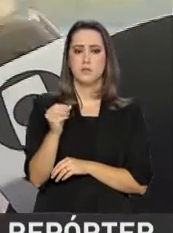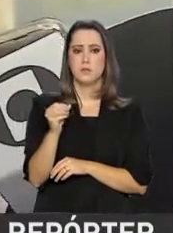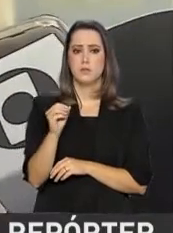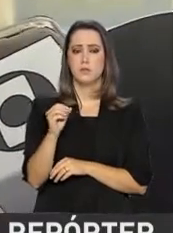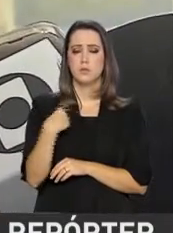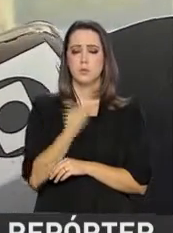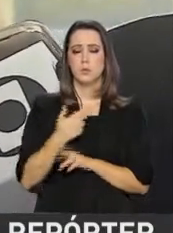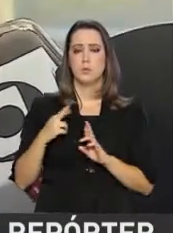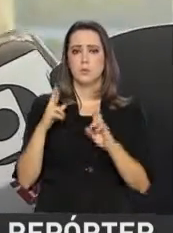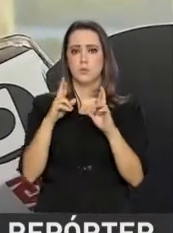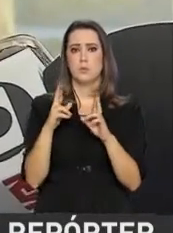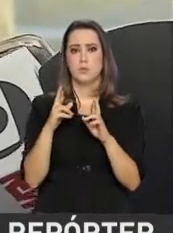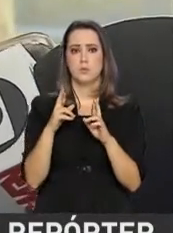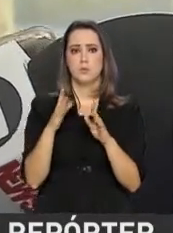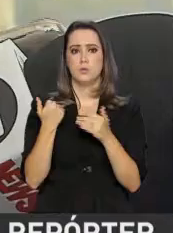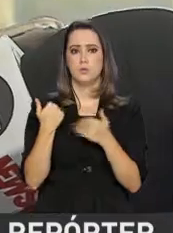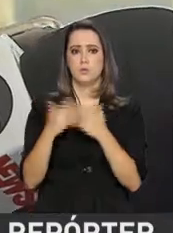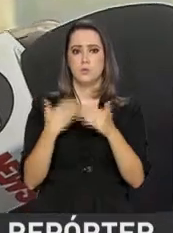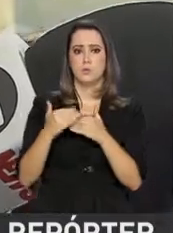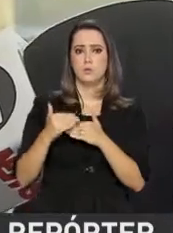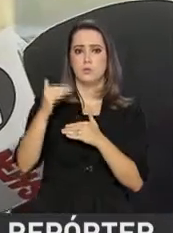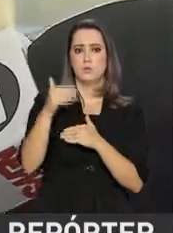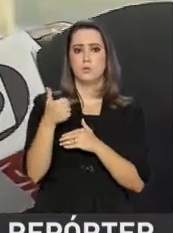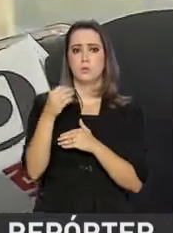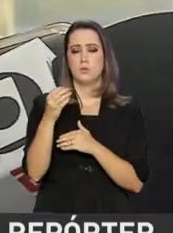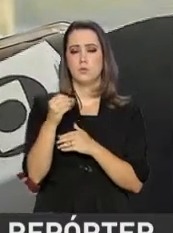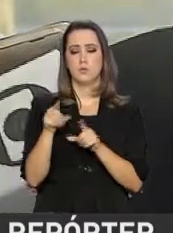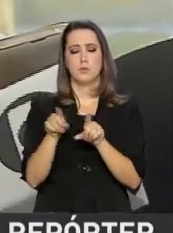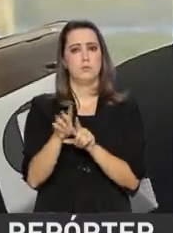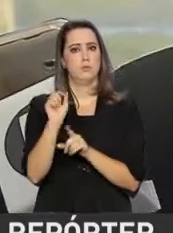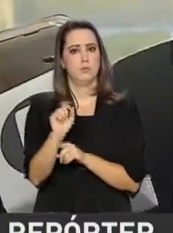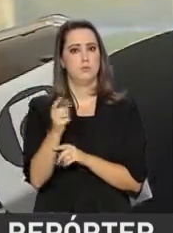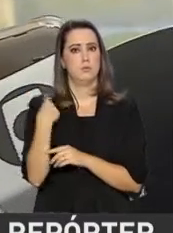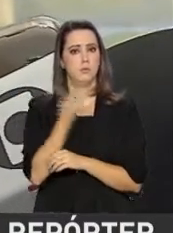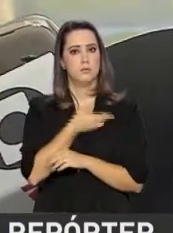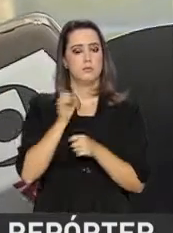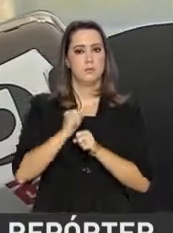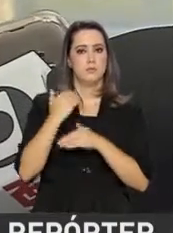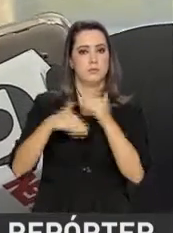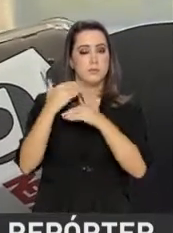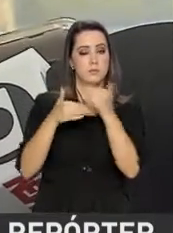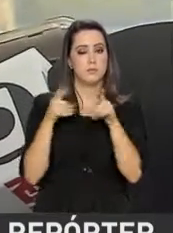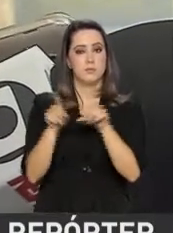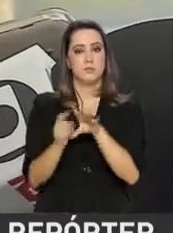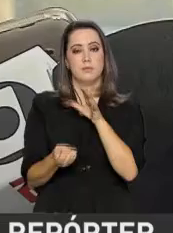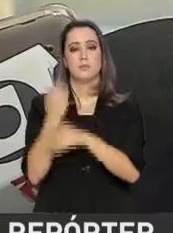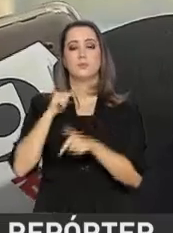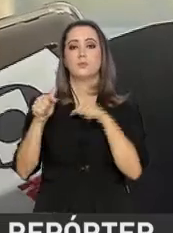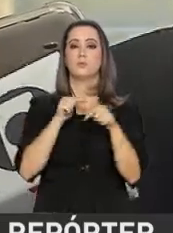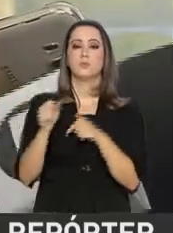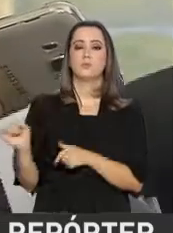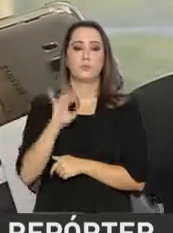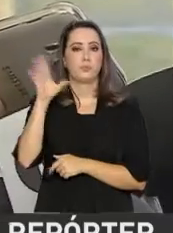E esperamos continuar subindo, superar 100, de maneira que cada vez mais estejamos criando emprego.